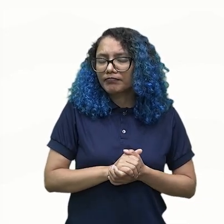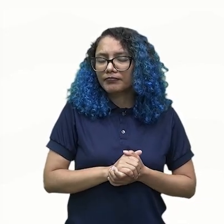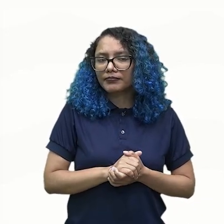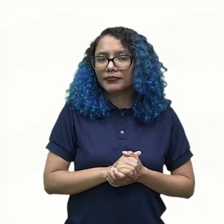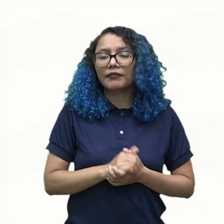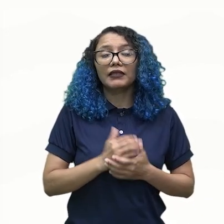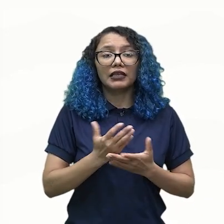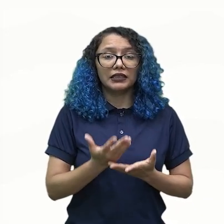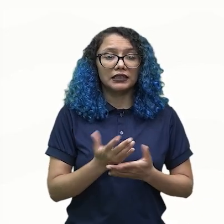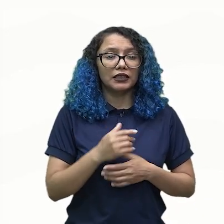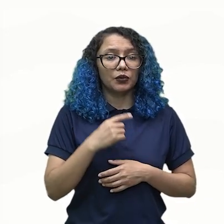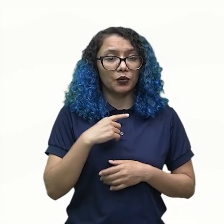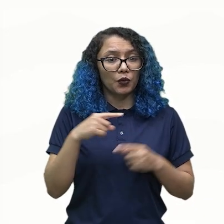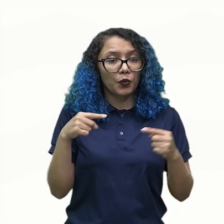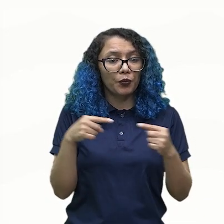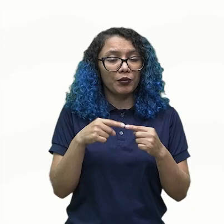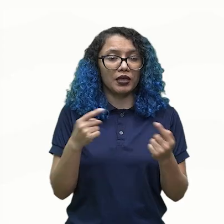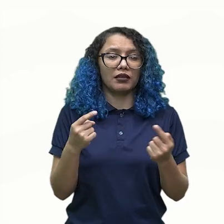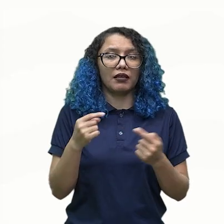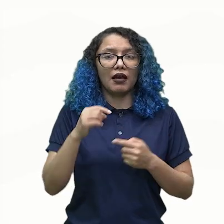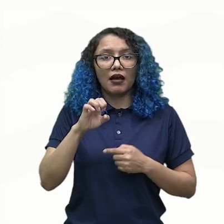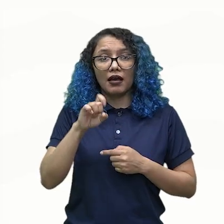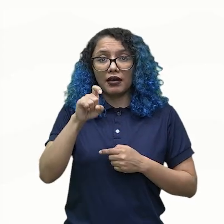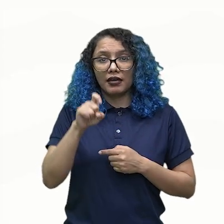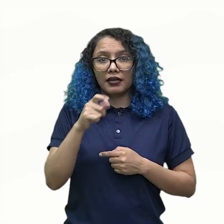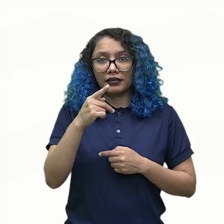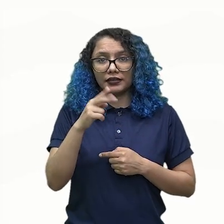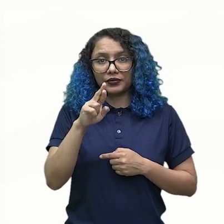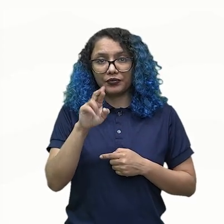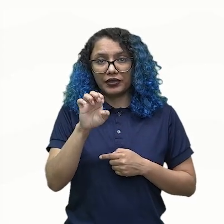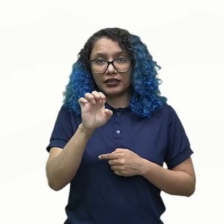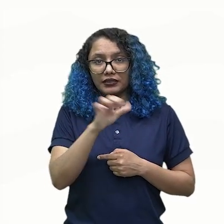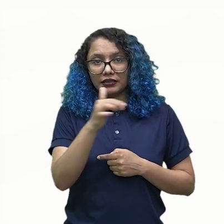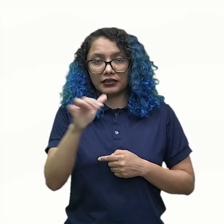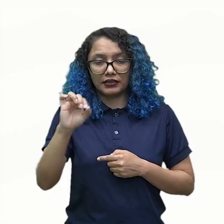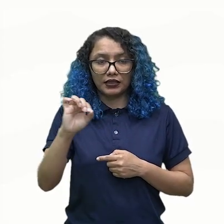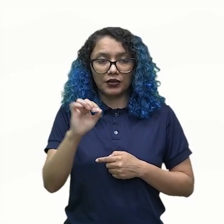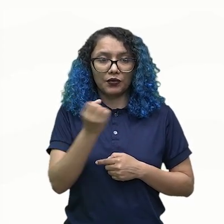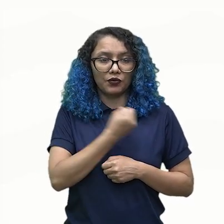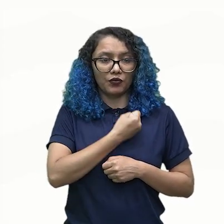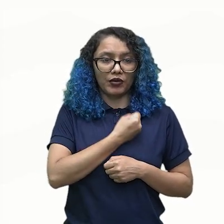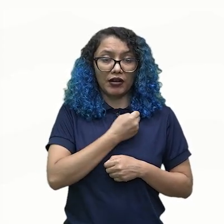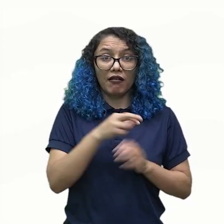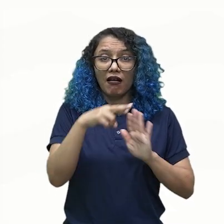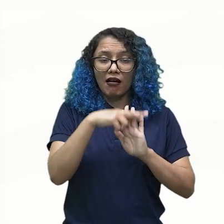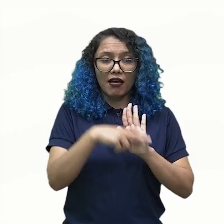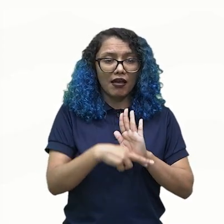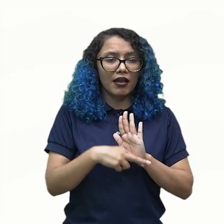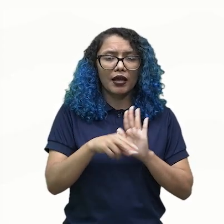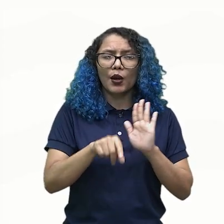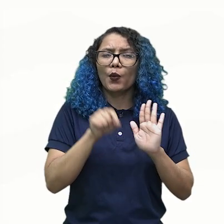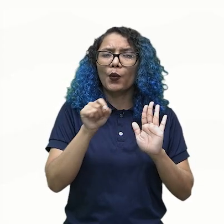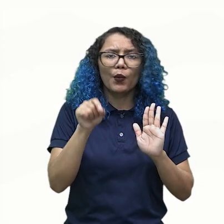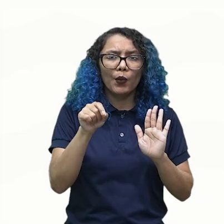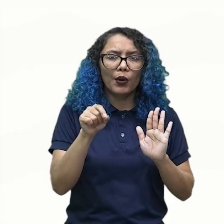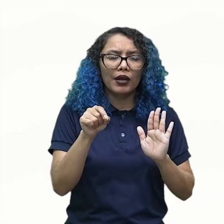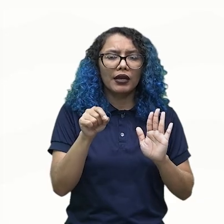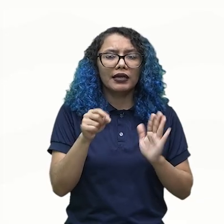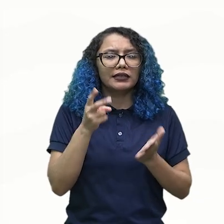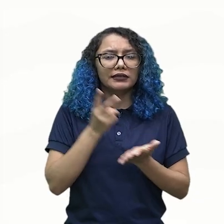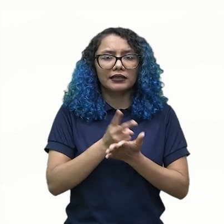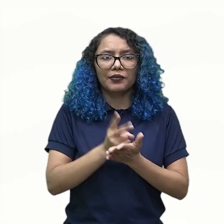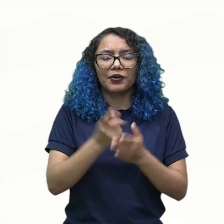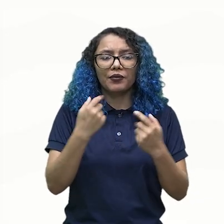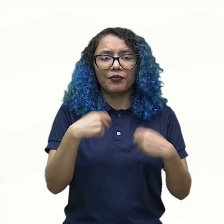aqui uma expressão numérica, é regra da expressão ou de qualquer expressão a gente sempre resolver